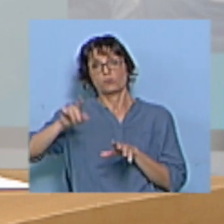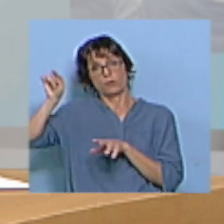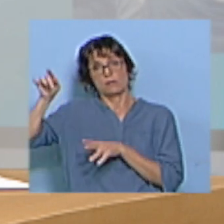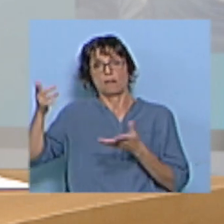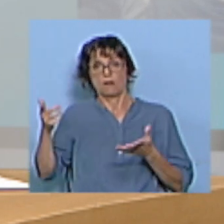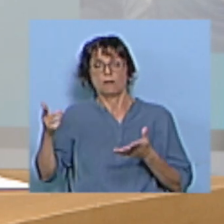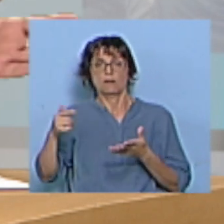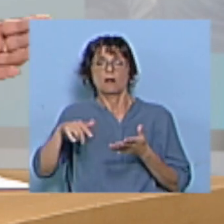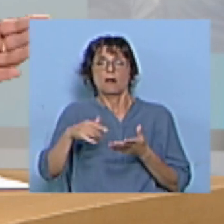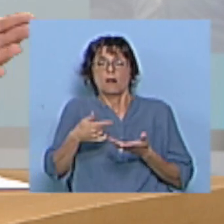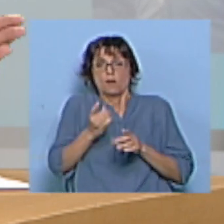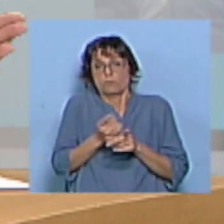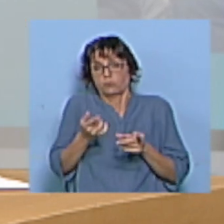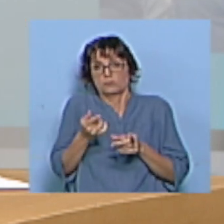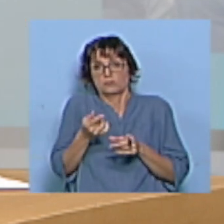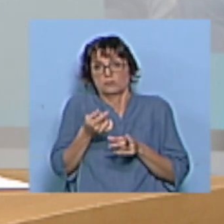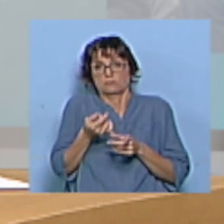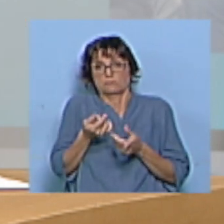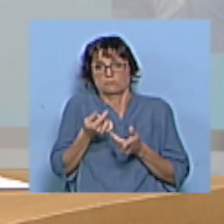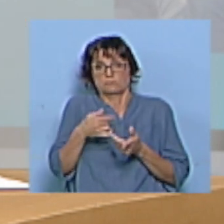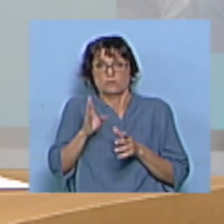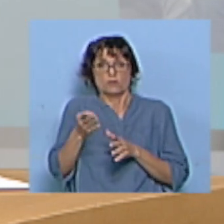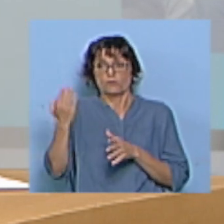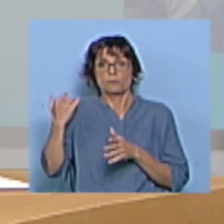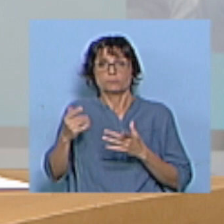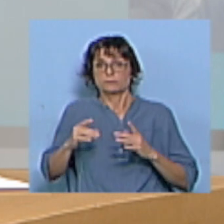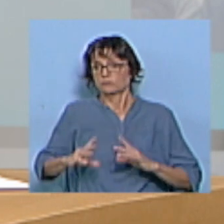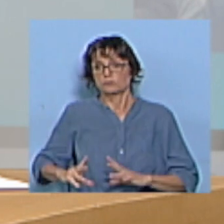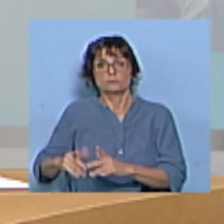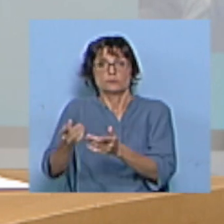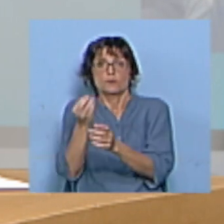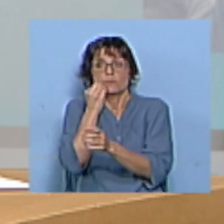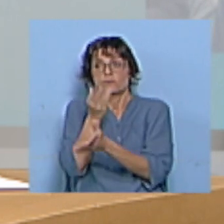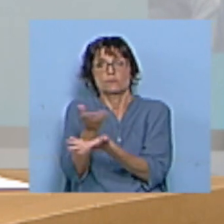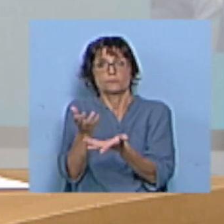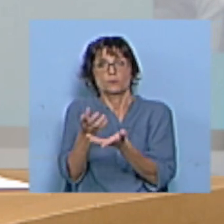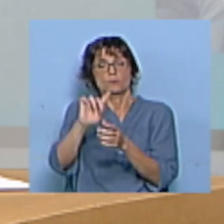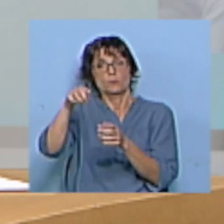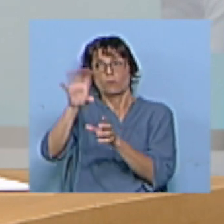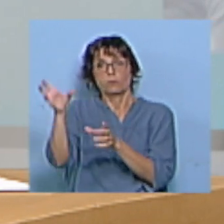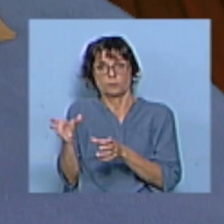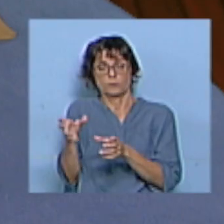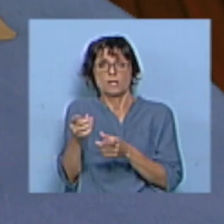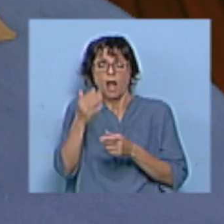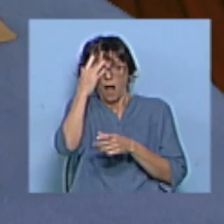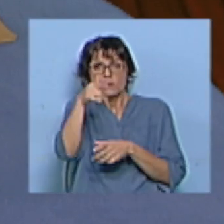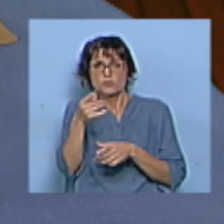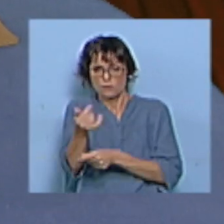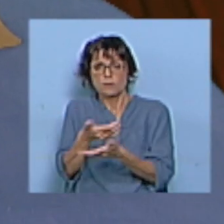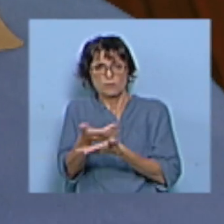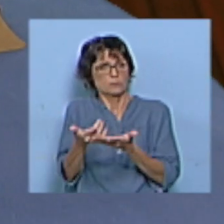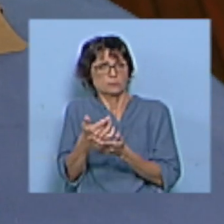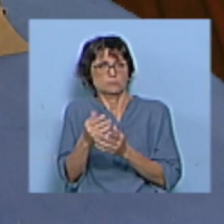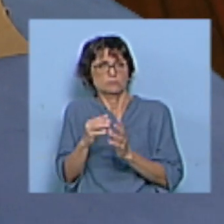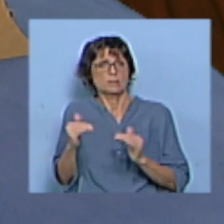nosso desenvolvimento nós fizemos nos outros países. Isso não tem nada, isso até é bastante solidário, digamos, na economia